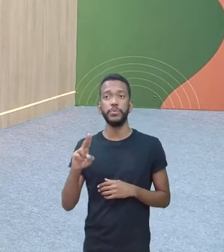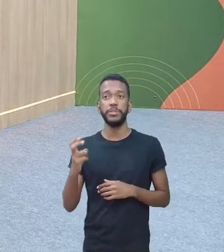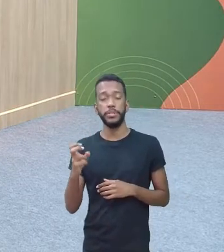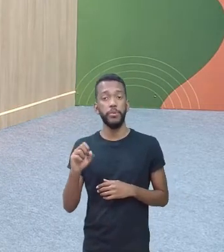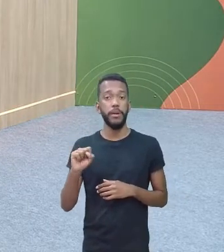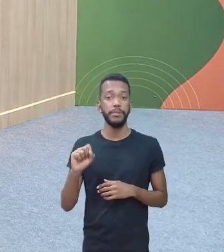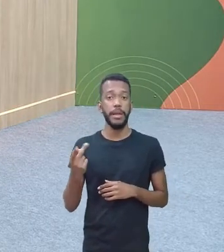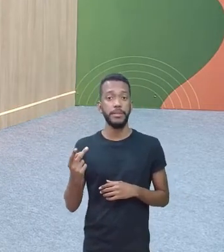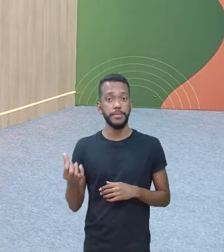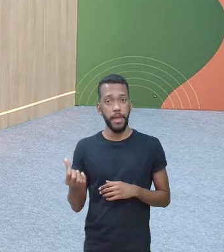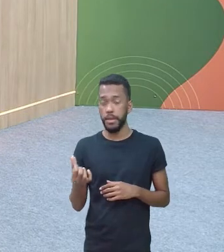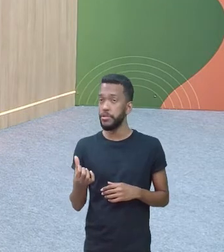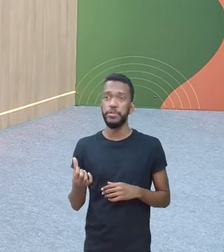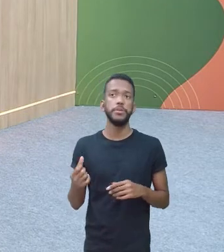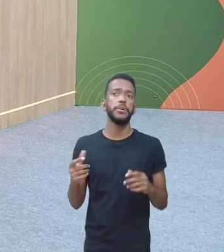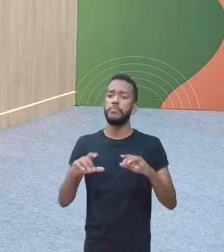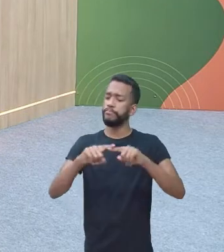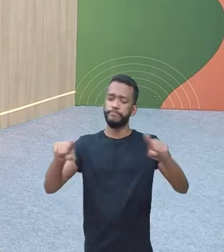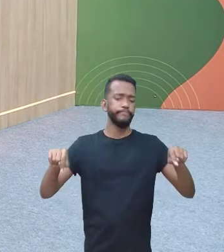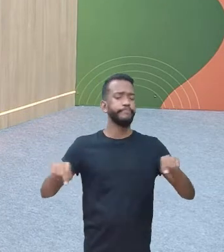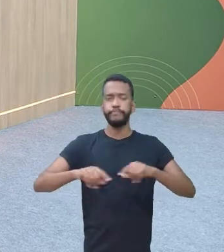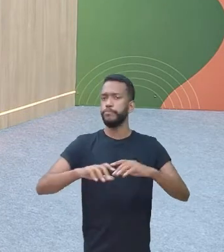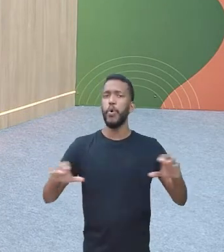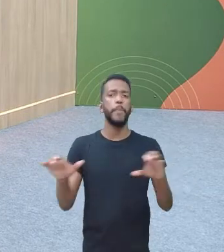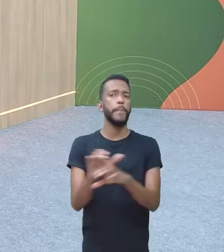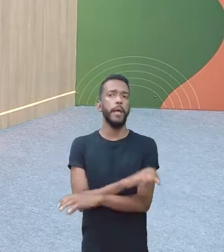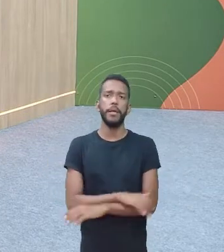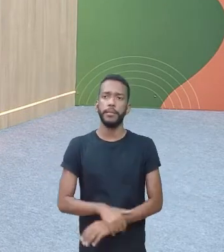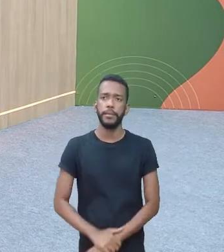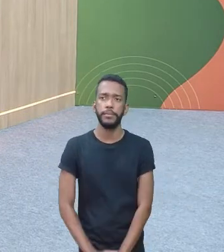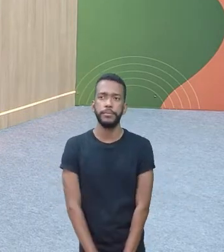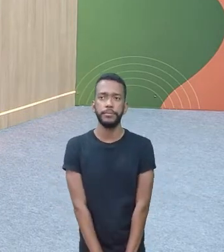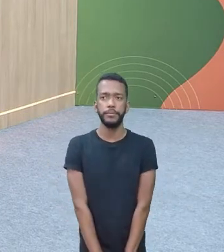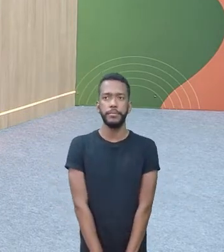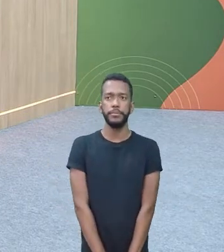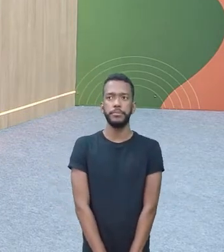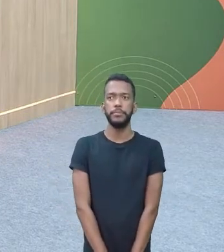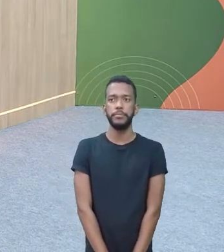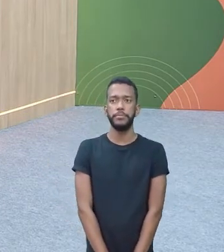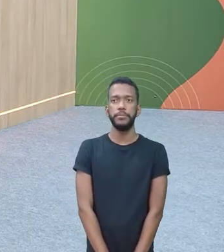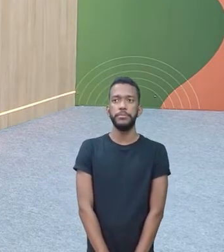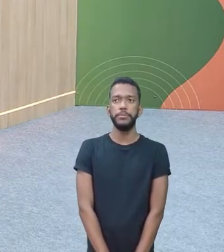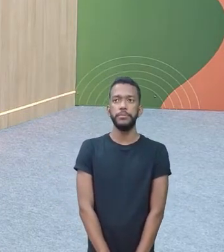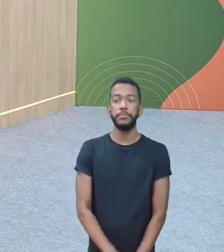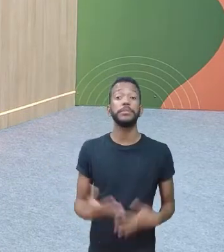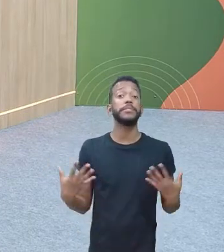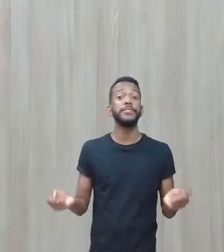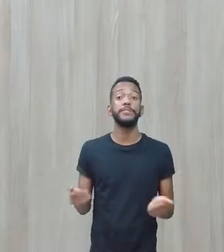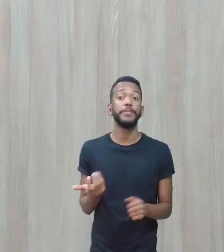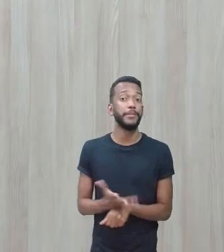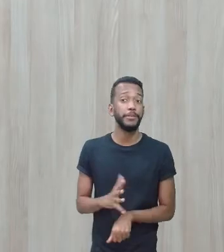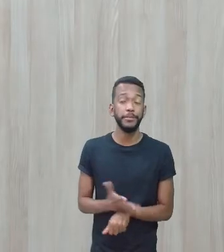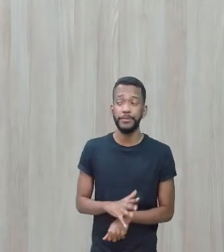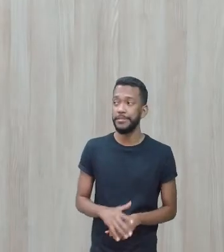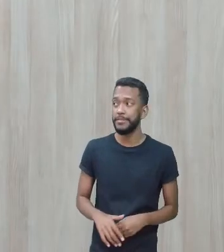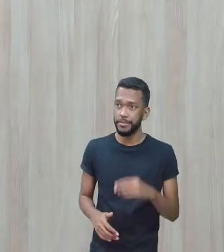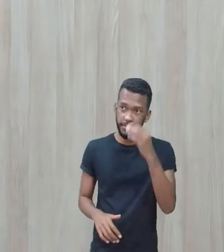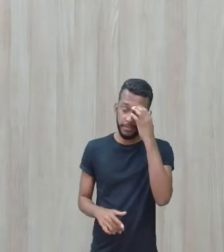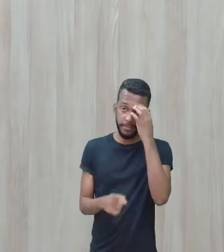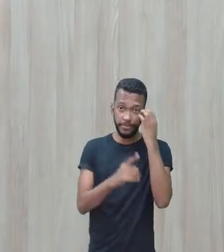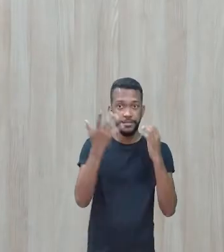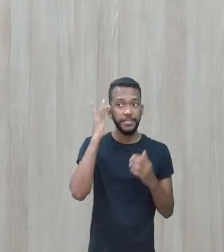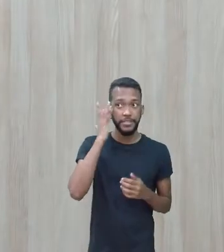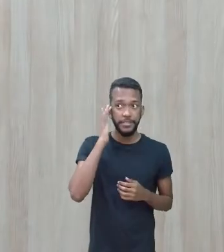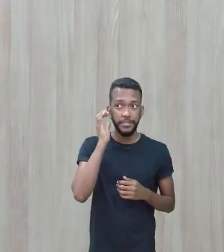SH6, é a quadra completa, né? E aí? Vamos embora praticar? O que é que vocês